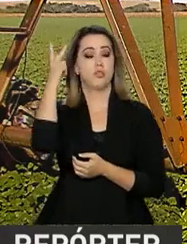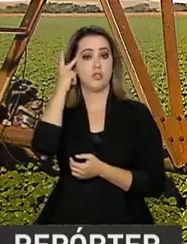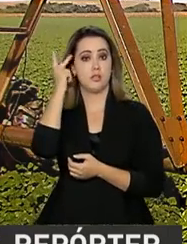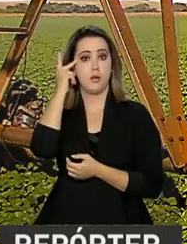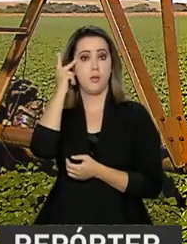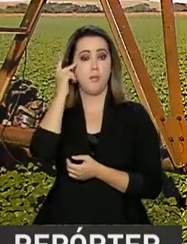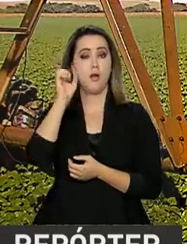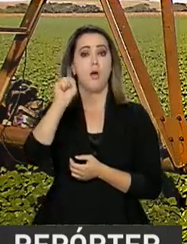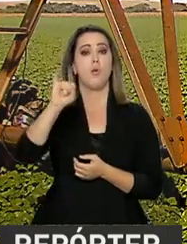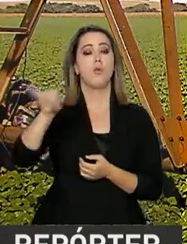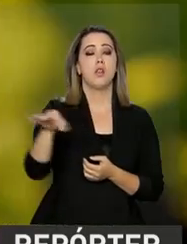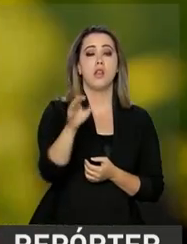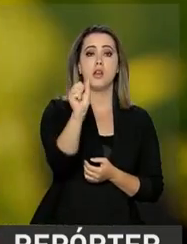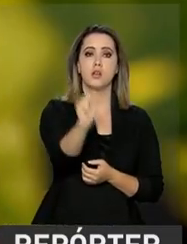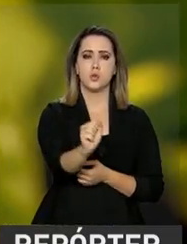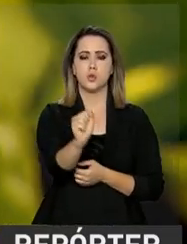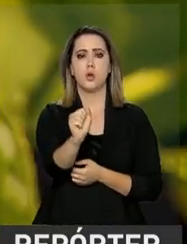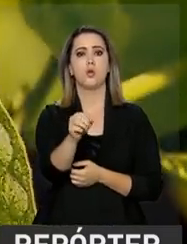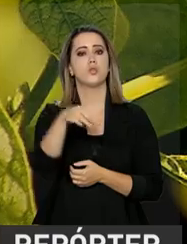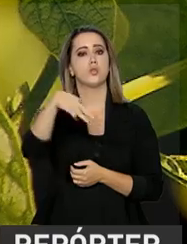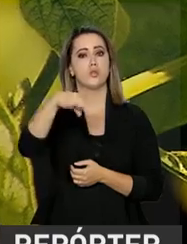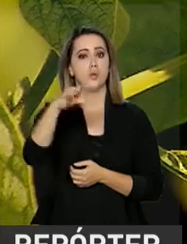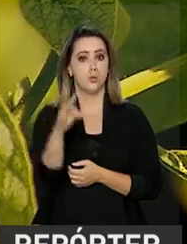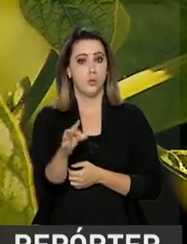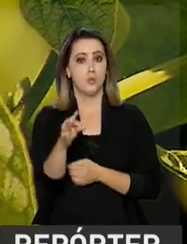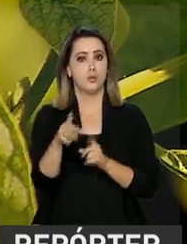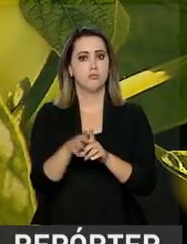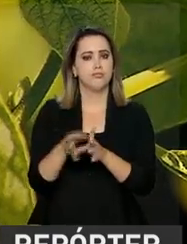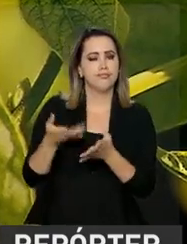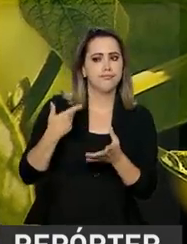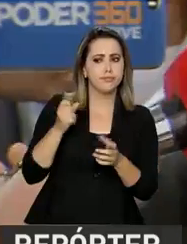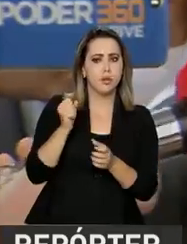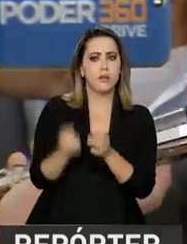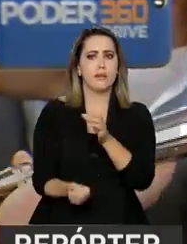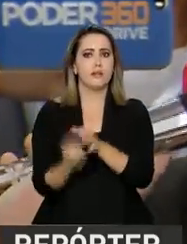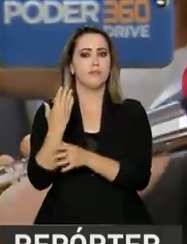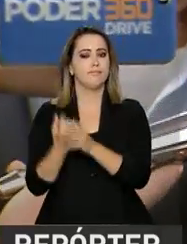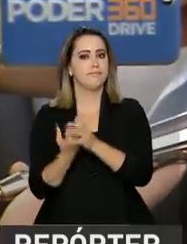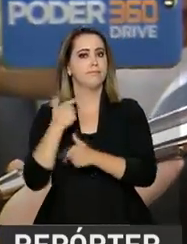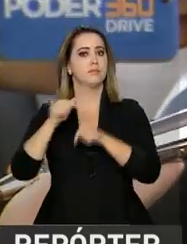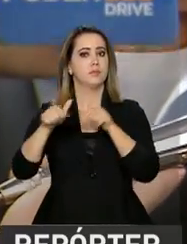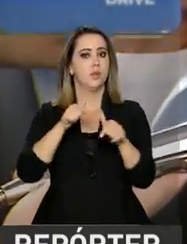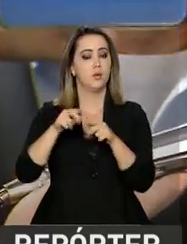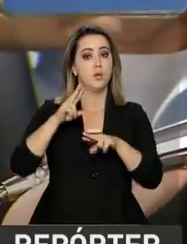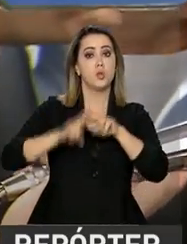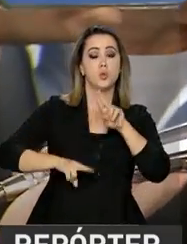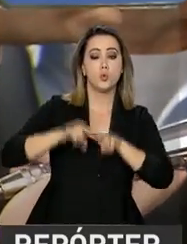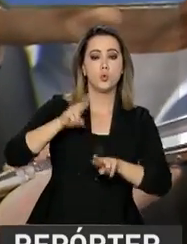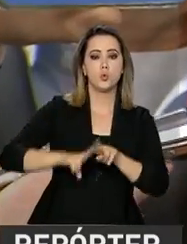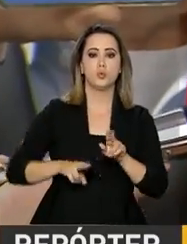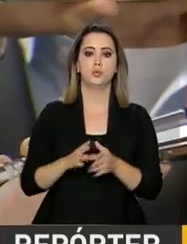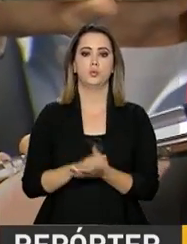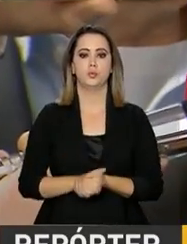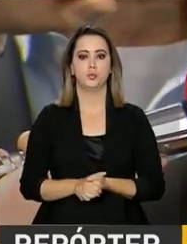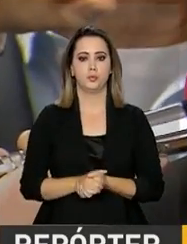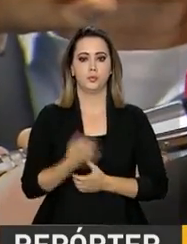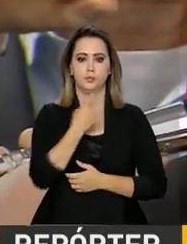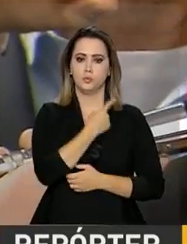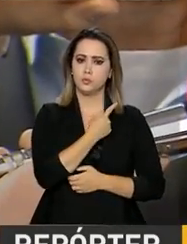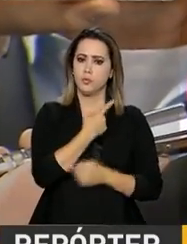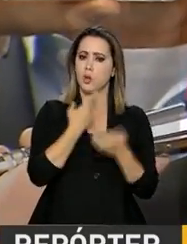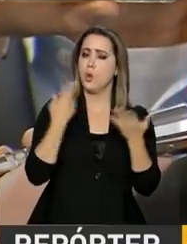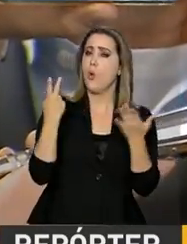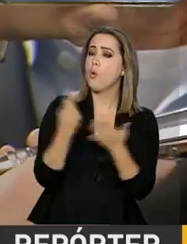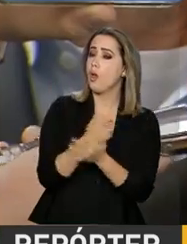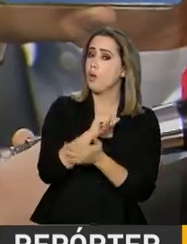a soja no Mato Grosso puxaram as contratações em junho. O resultado é fruto da confiança